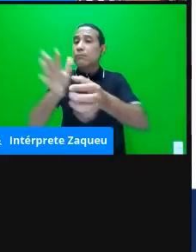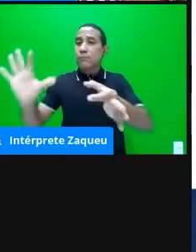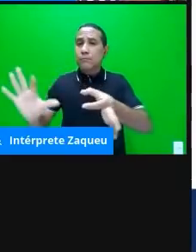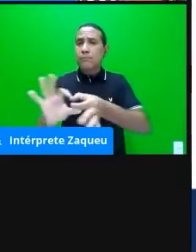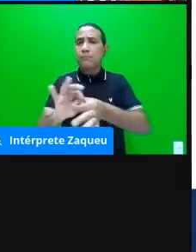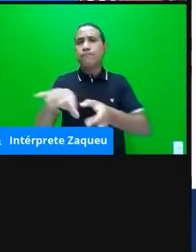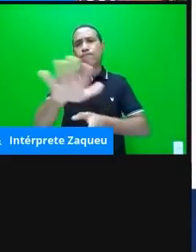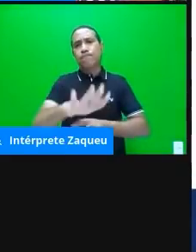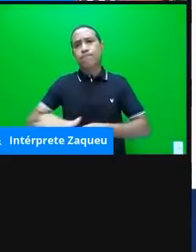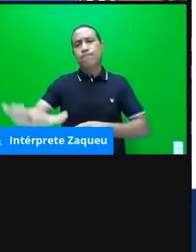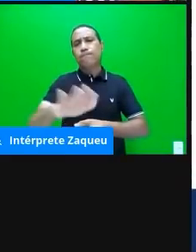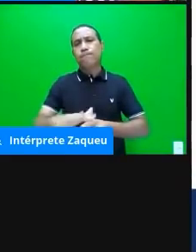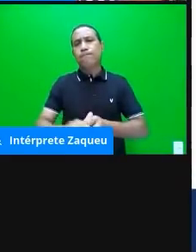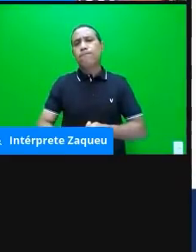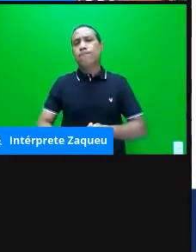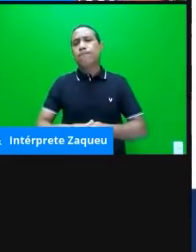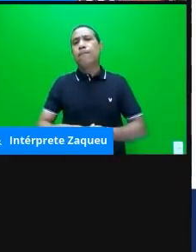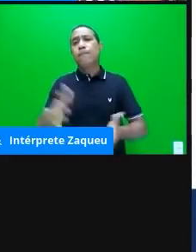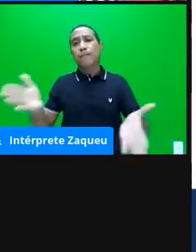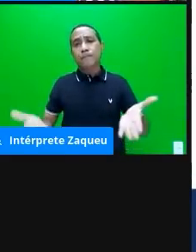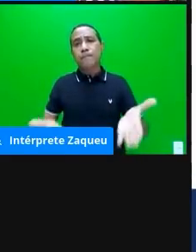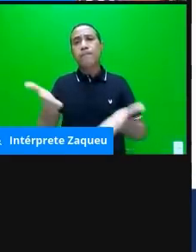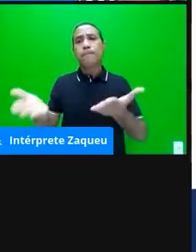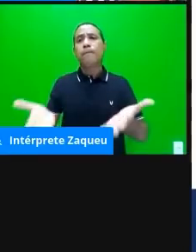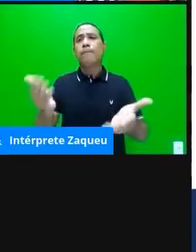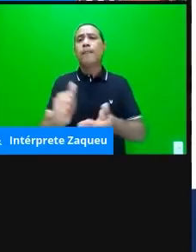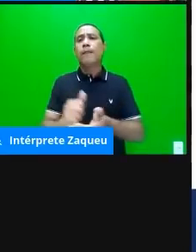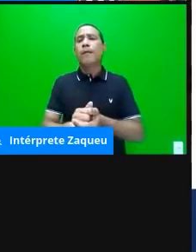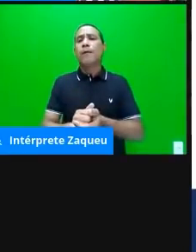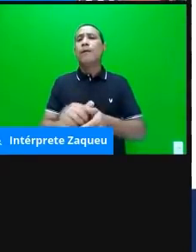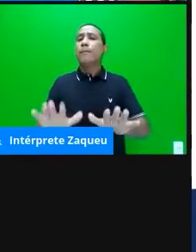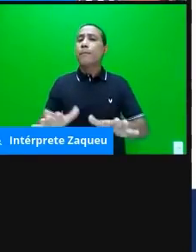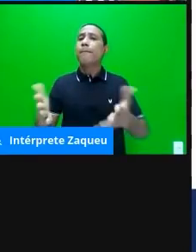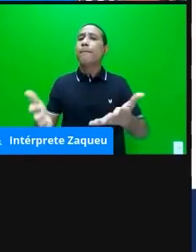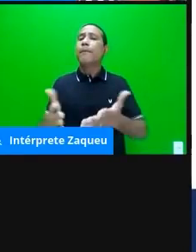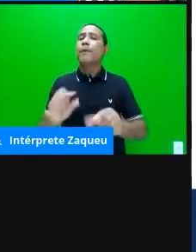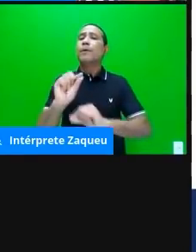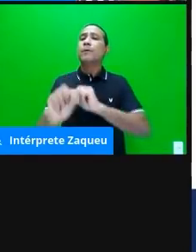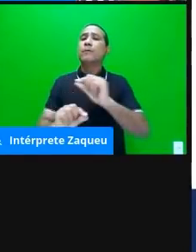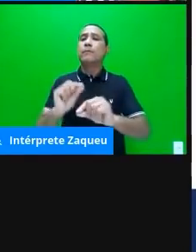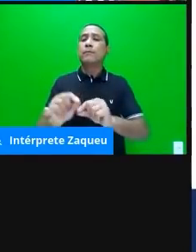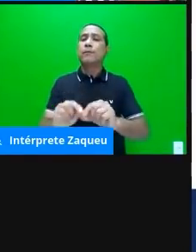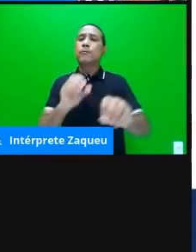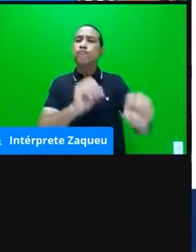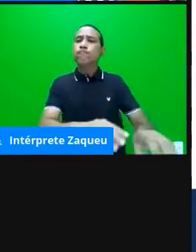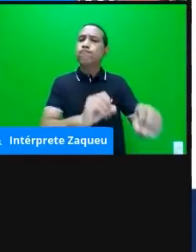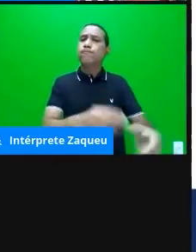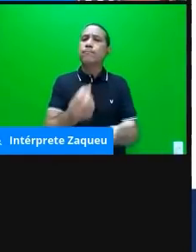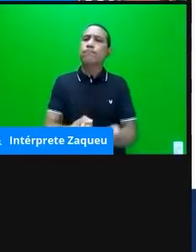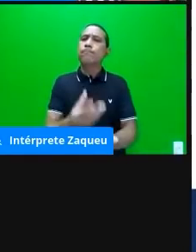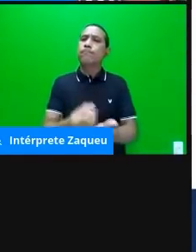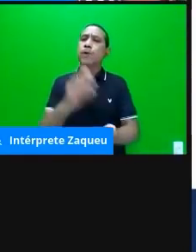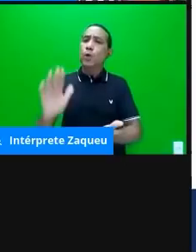favorável, para que essa manutenção do estudo da alfabetização aconteça para